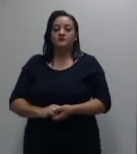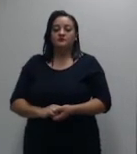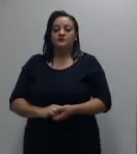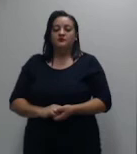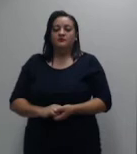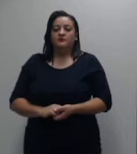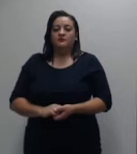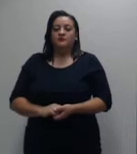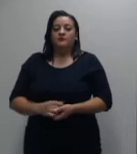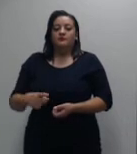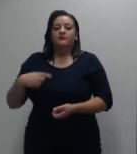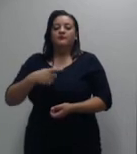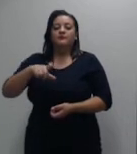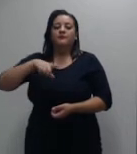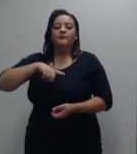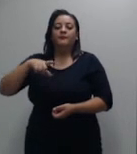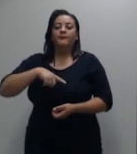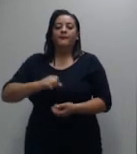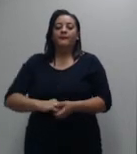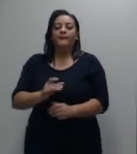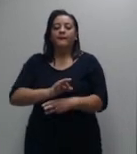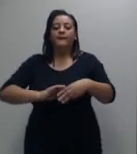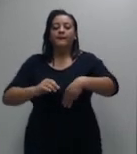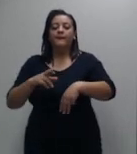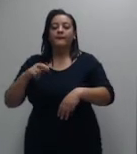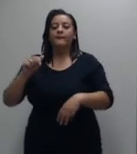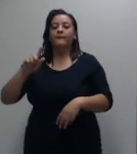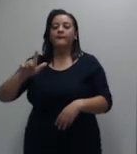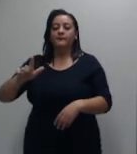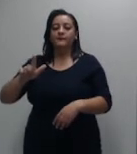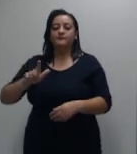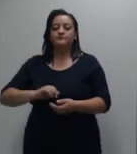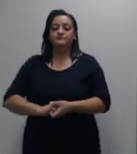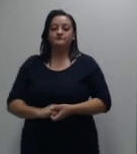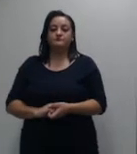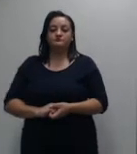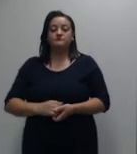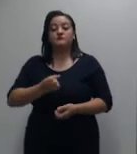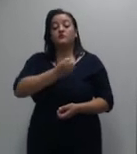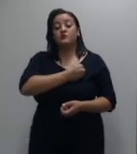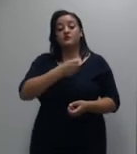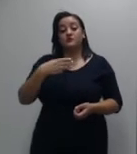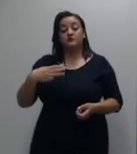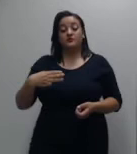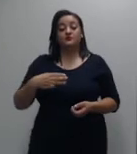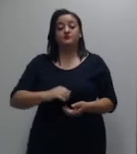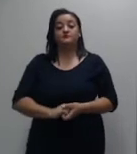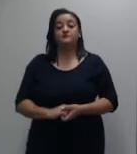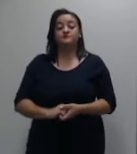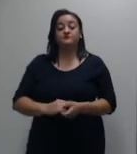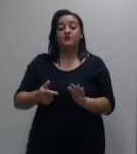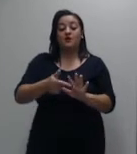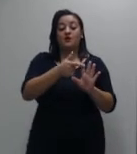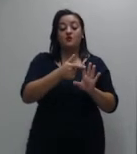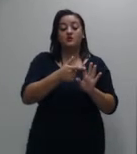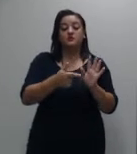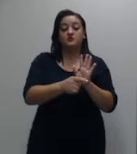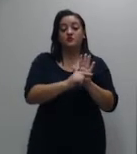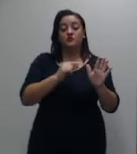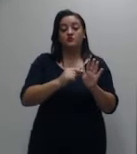nós temos do Ministro Raul Araújo o número 3 seu índice